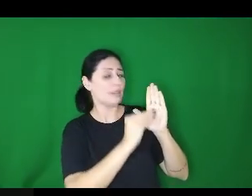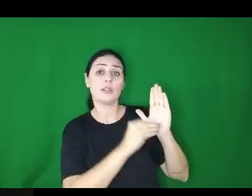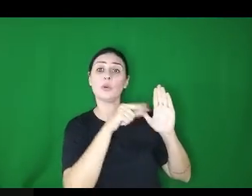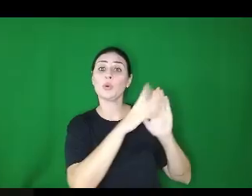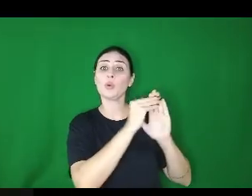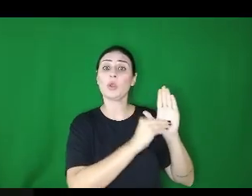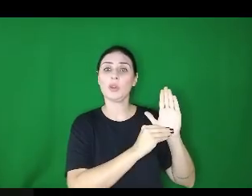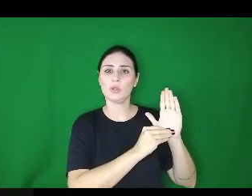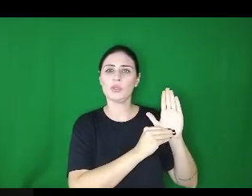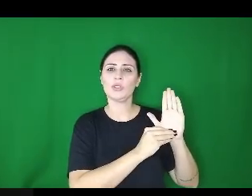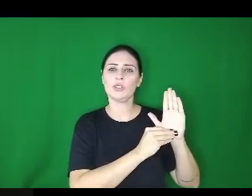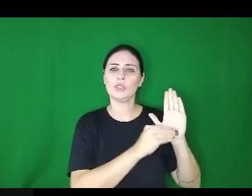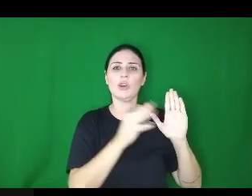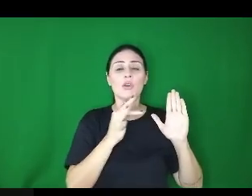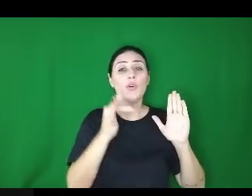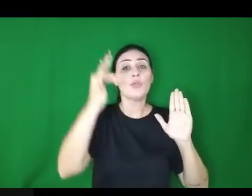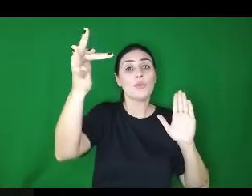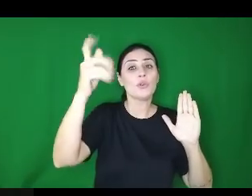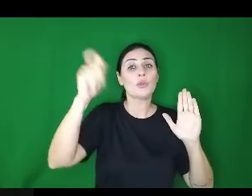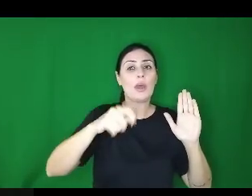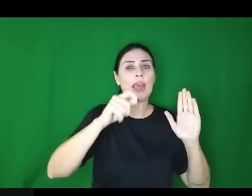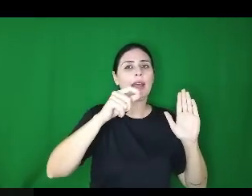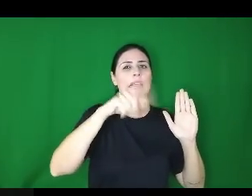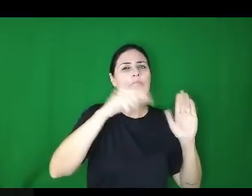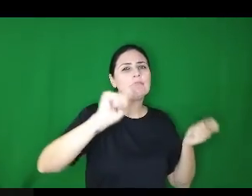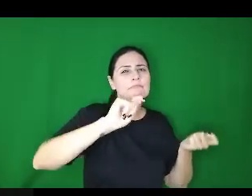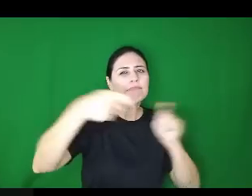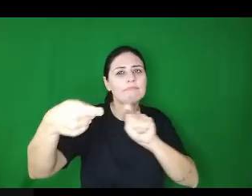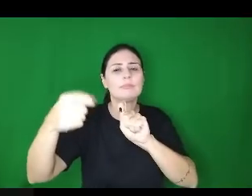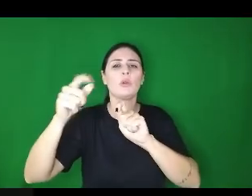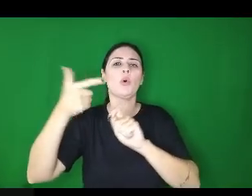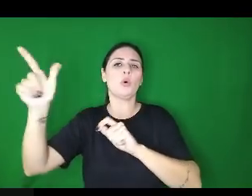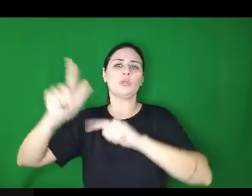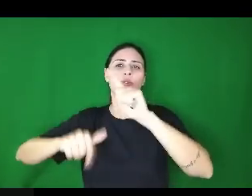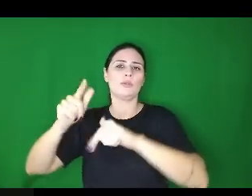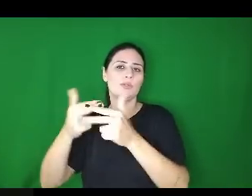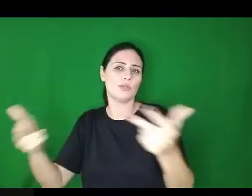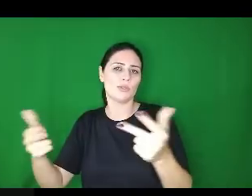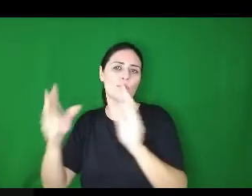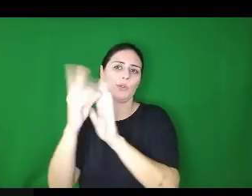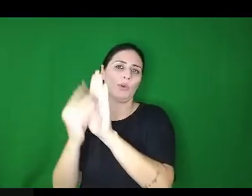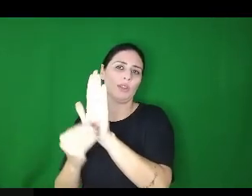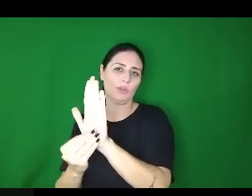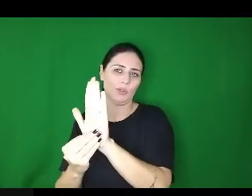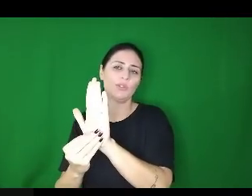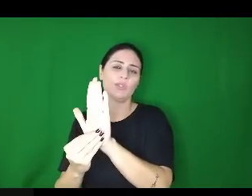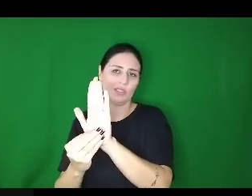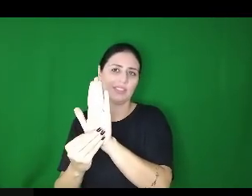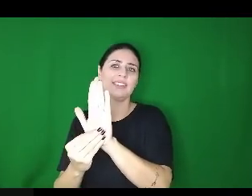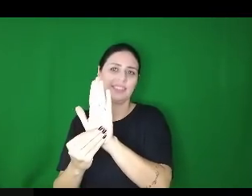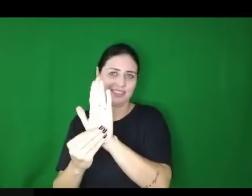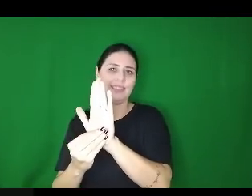que é na escola. Ele se aproxima a um conhecimento cotidiano. Há conteúdos que são retomados em vários